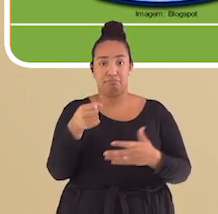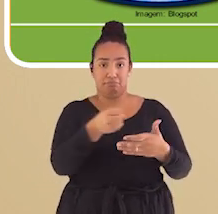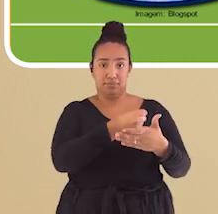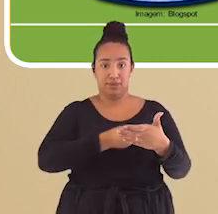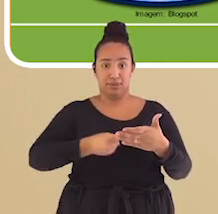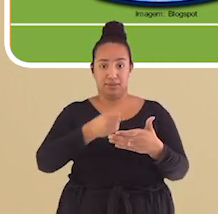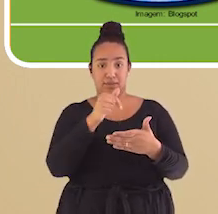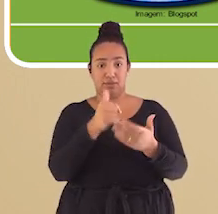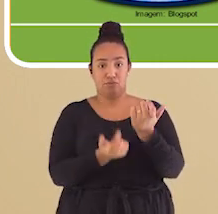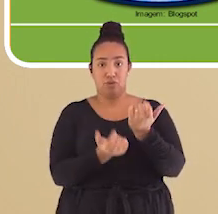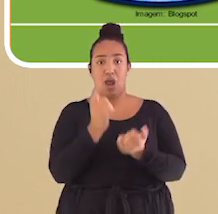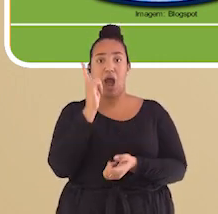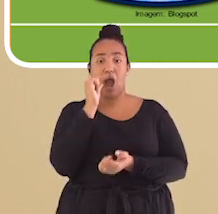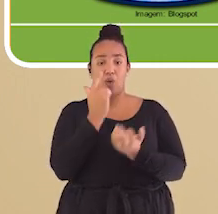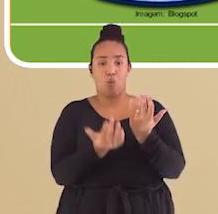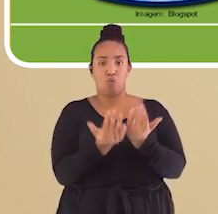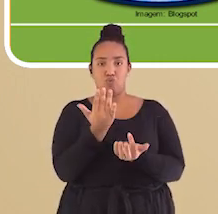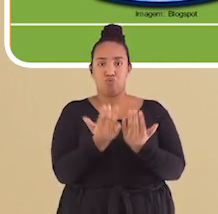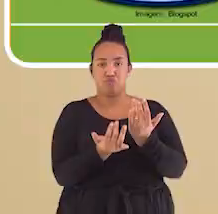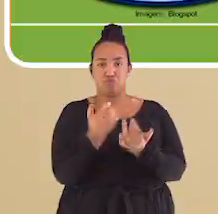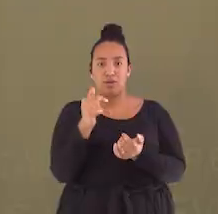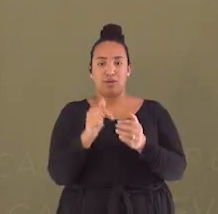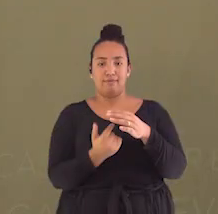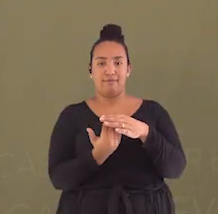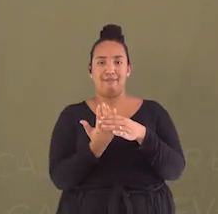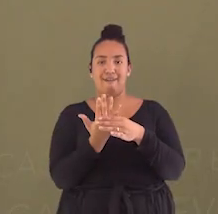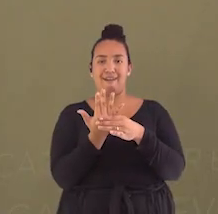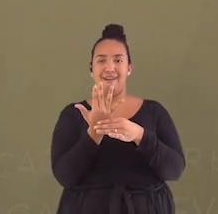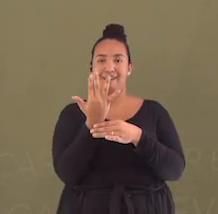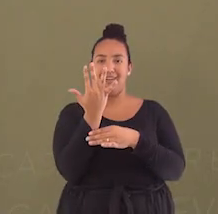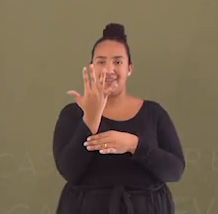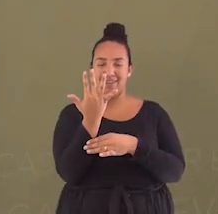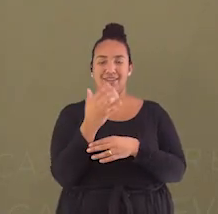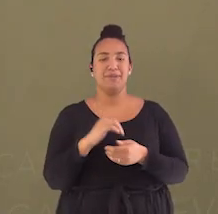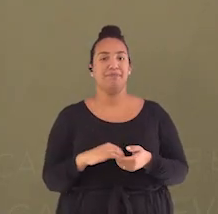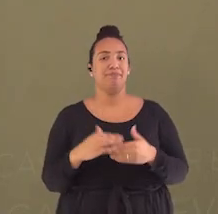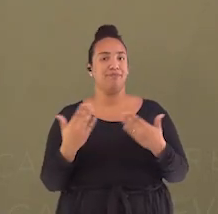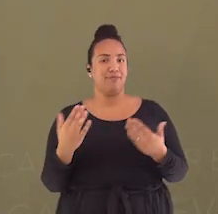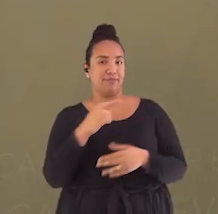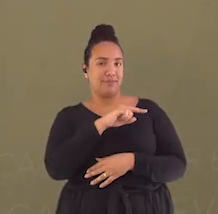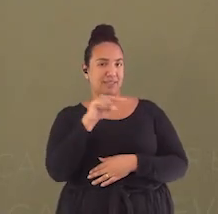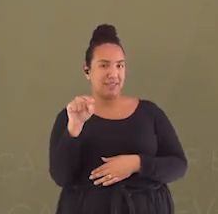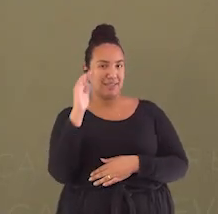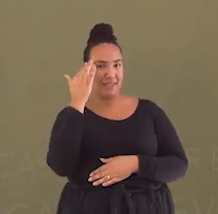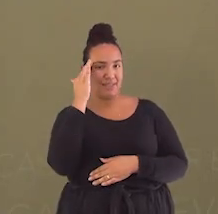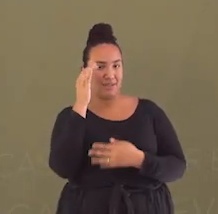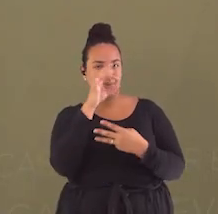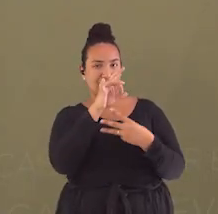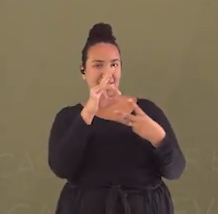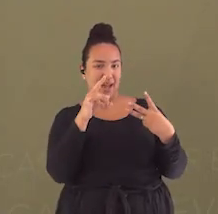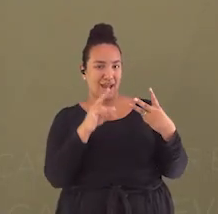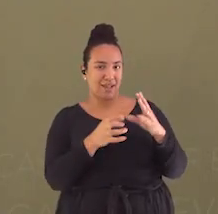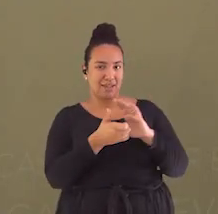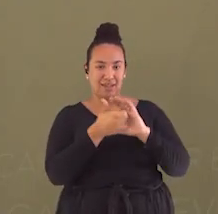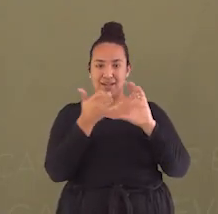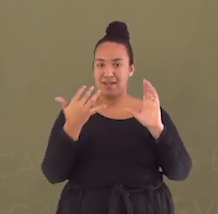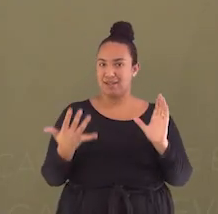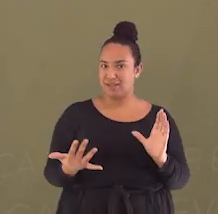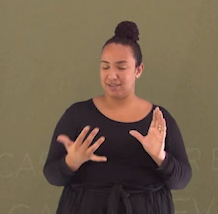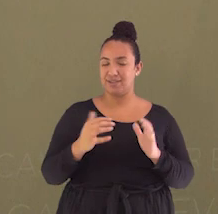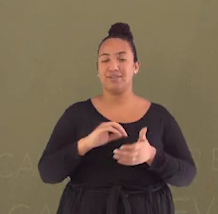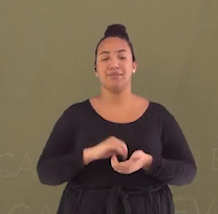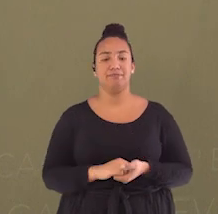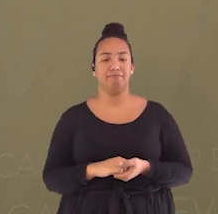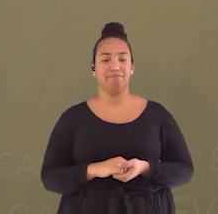uma panela que está fervendo a água. E aí, entendeu o que define cada um dos estados físicos?